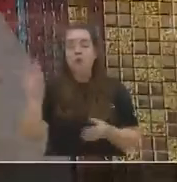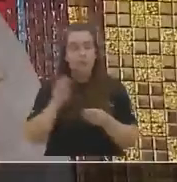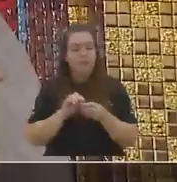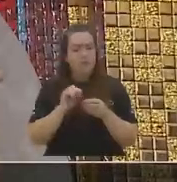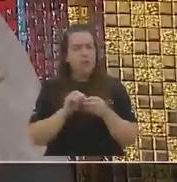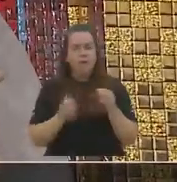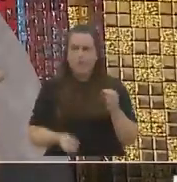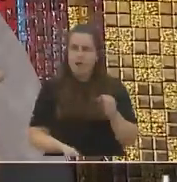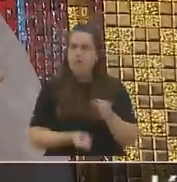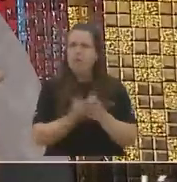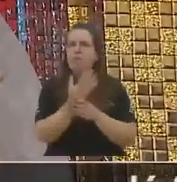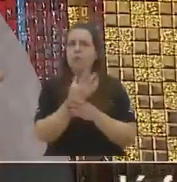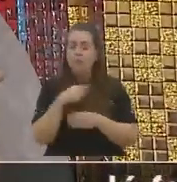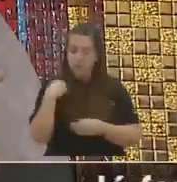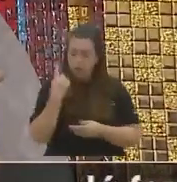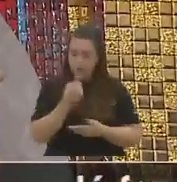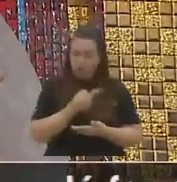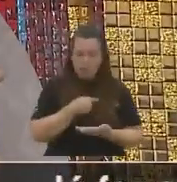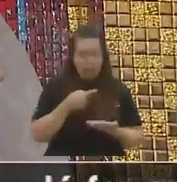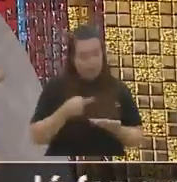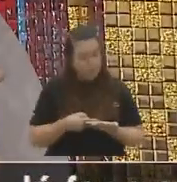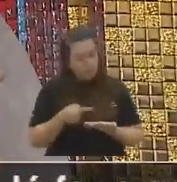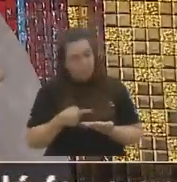gratidão ao Criador,